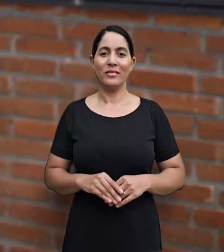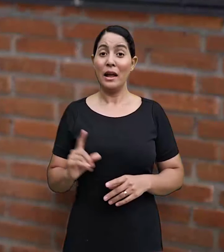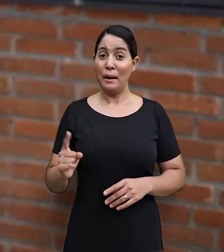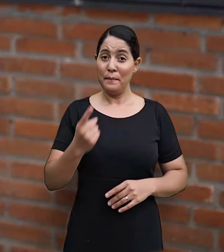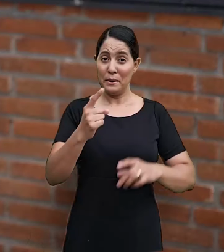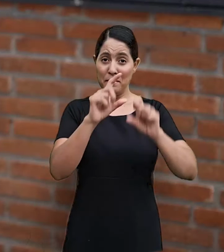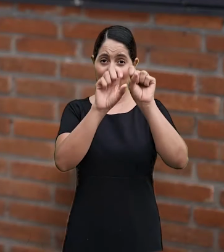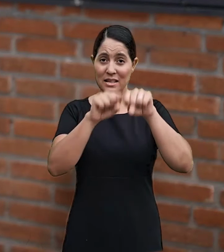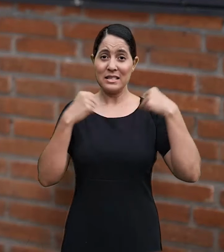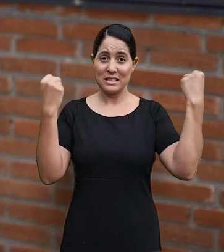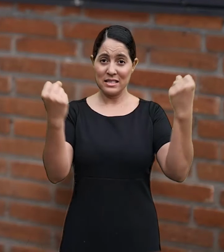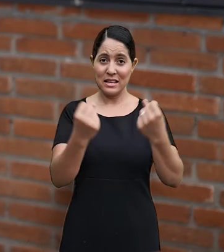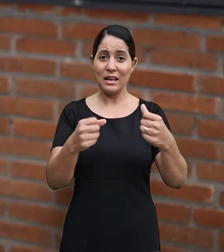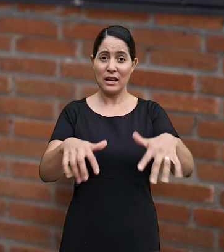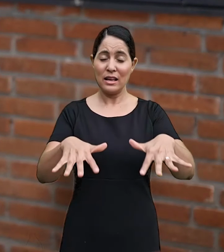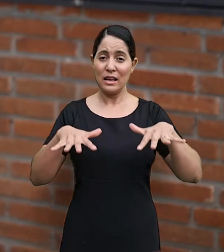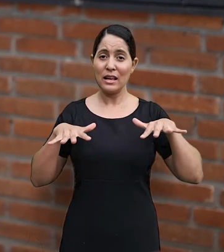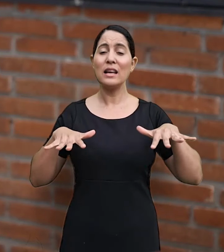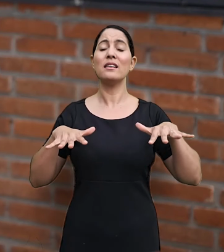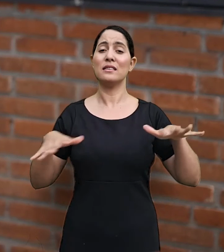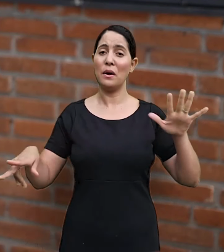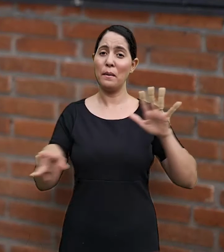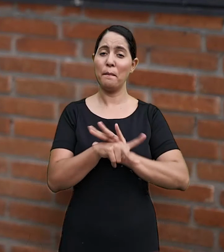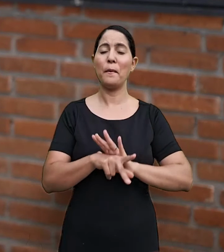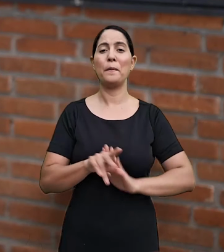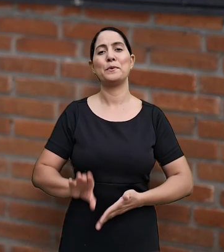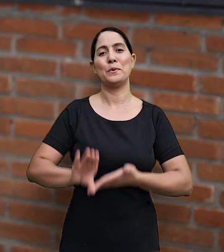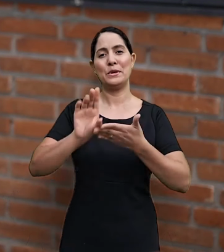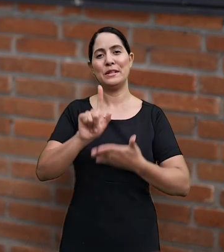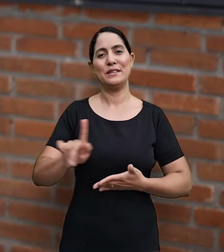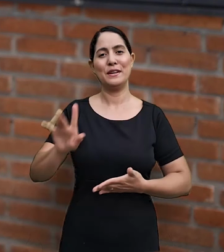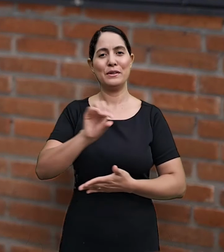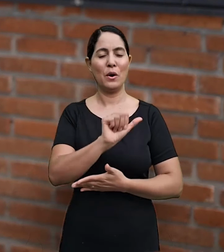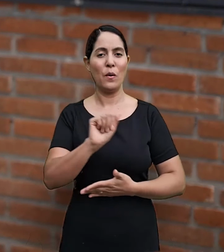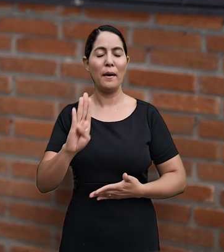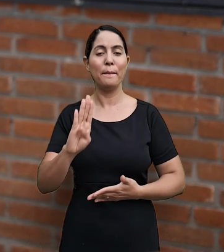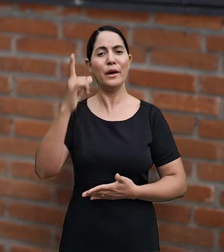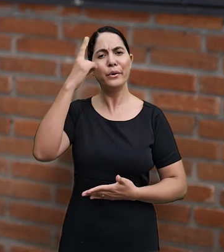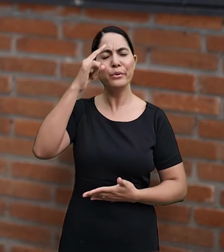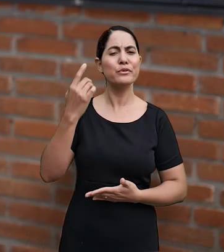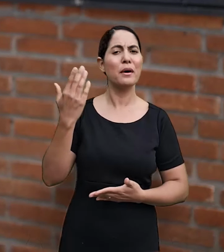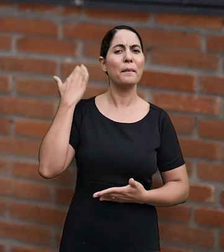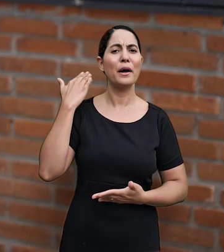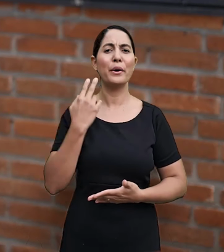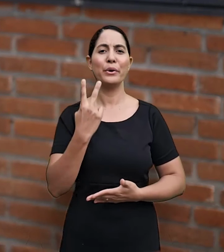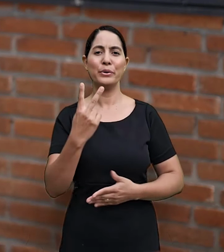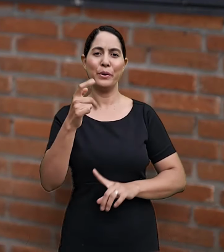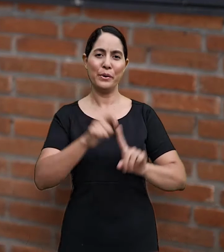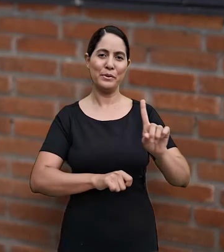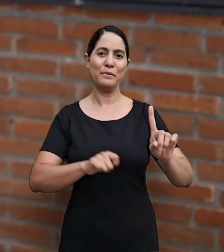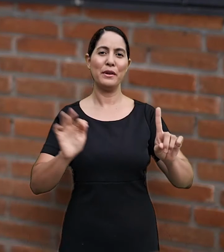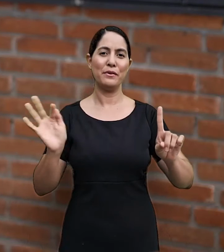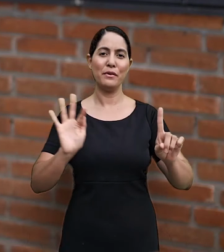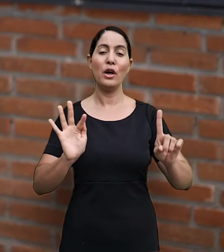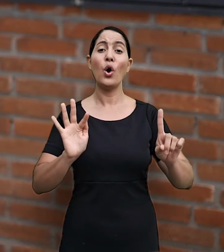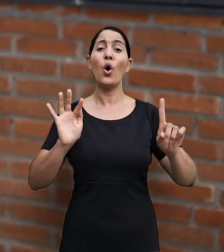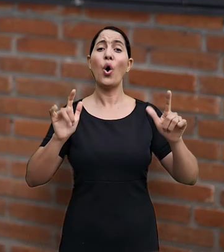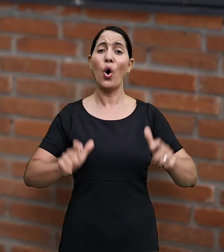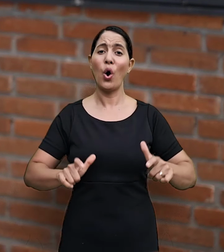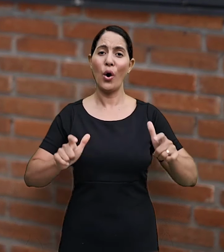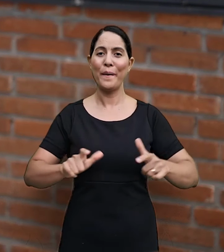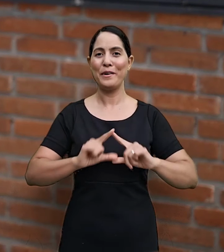A primeira sessão do Conselho Pleno da OAB deste ano aconteceu no último dia 2 de fevereiro em Brasília.